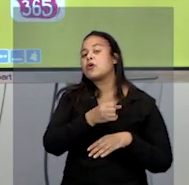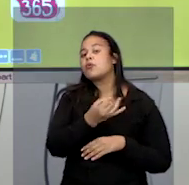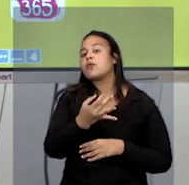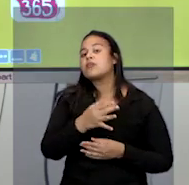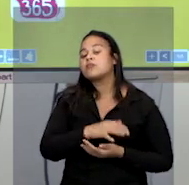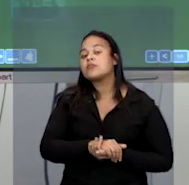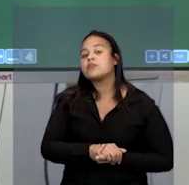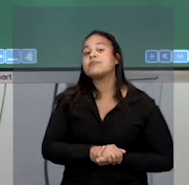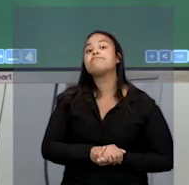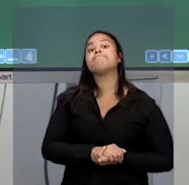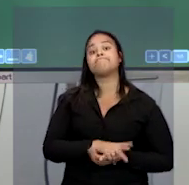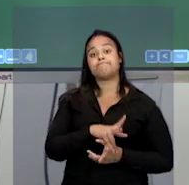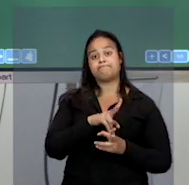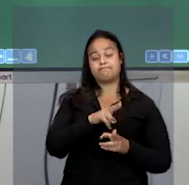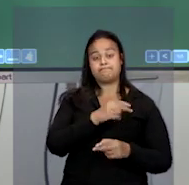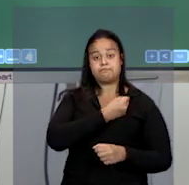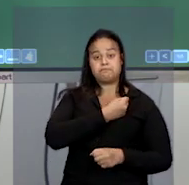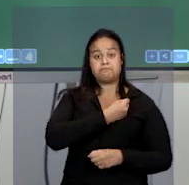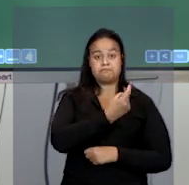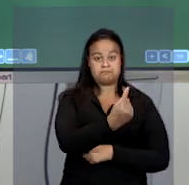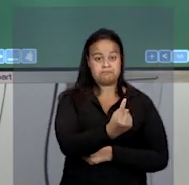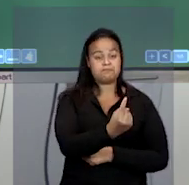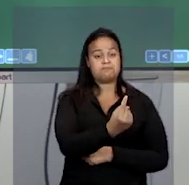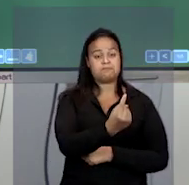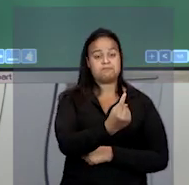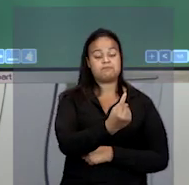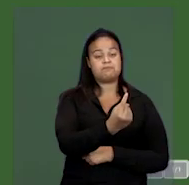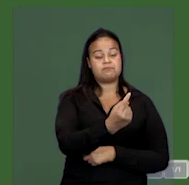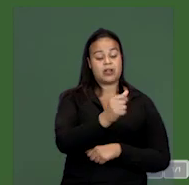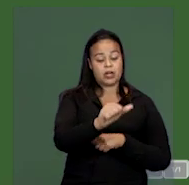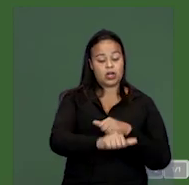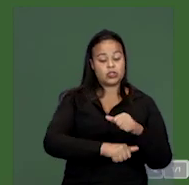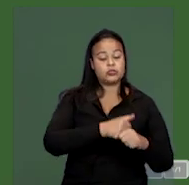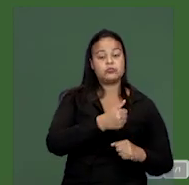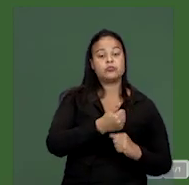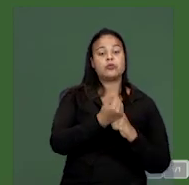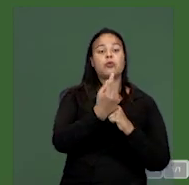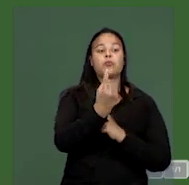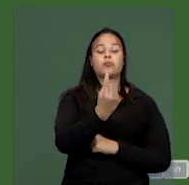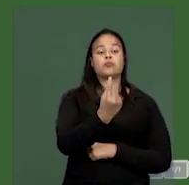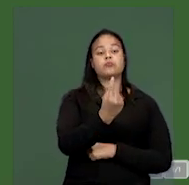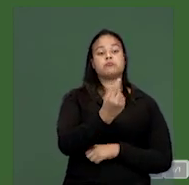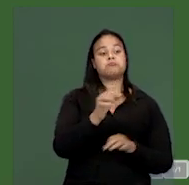Tangente de beta é igual a 1. Então, eu vou substituir o valor da tangente por 1. Pronto.